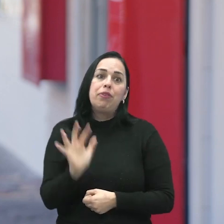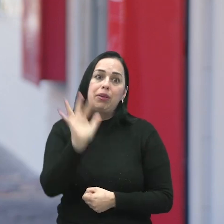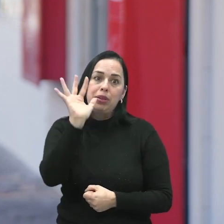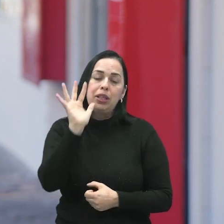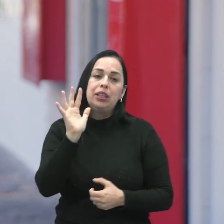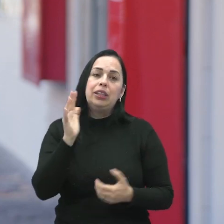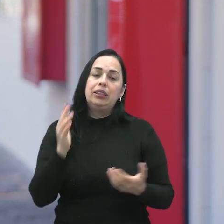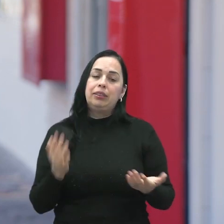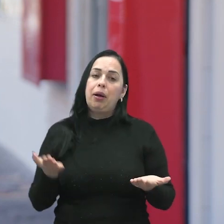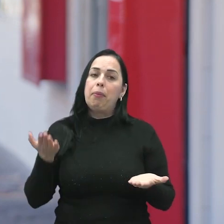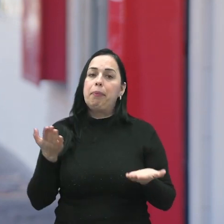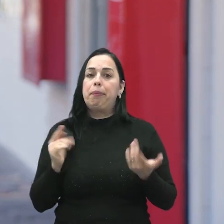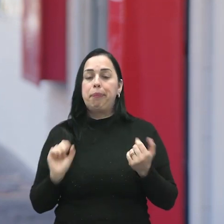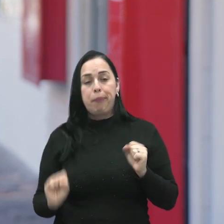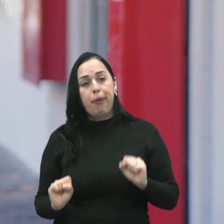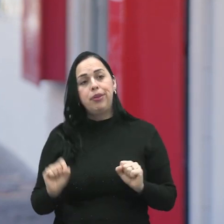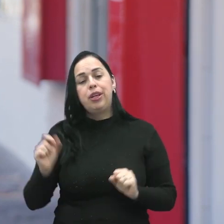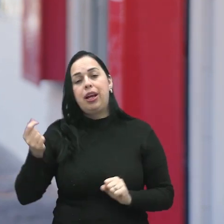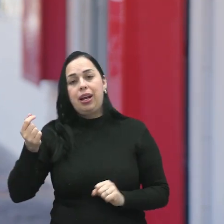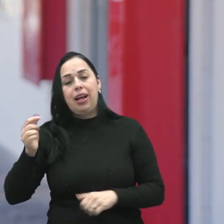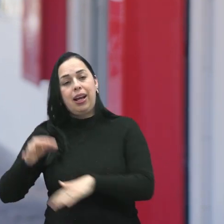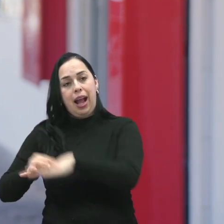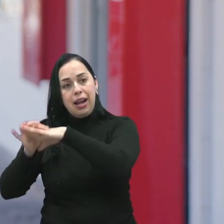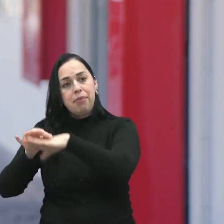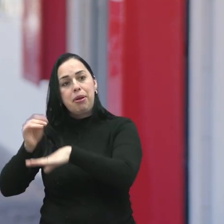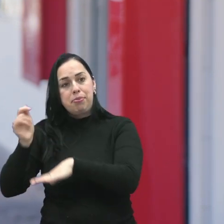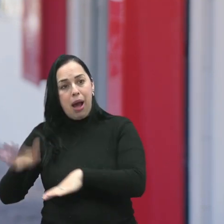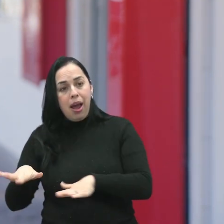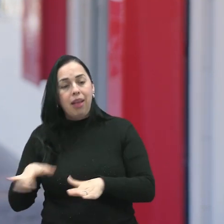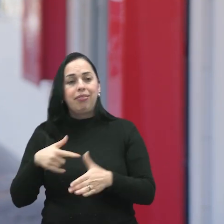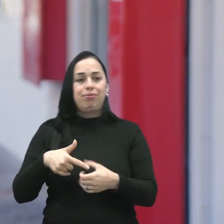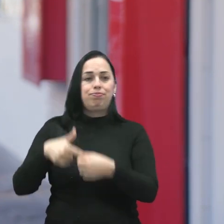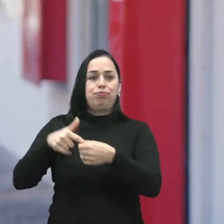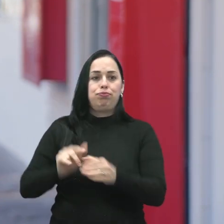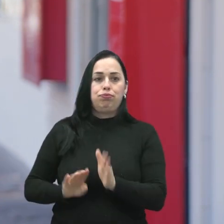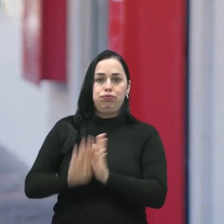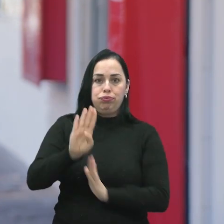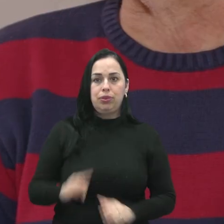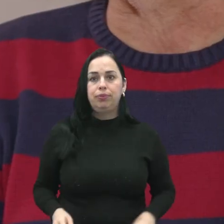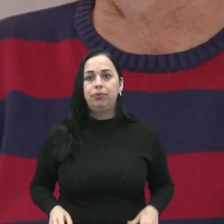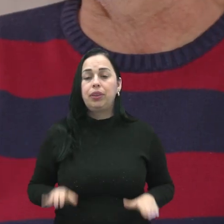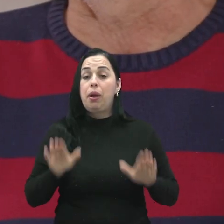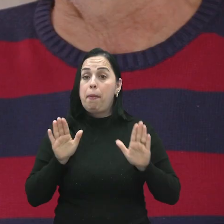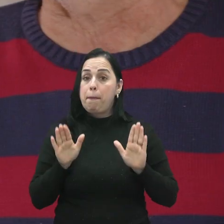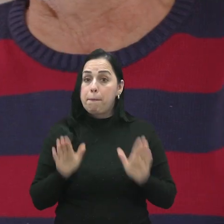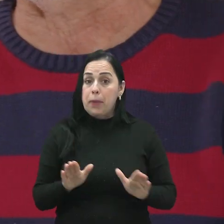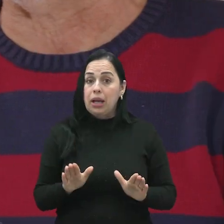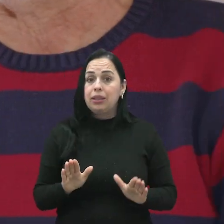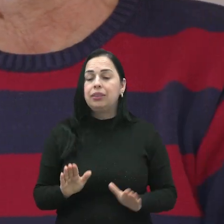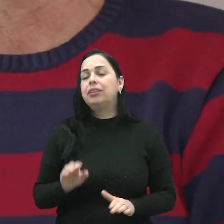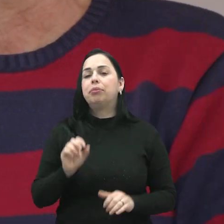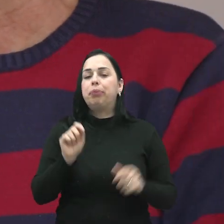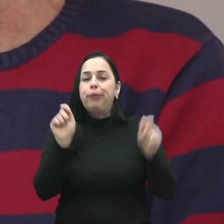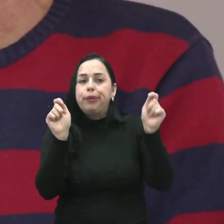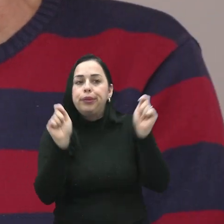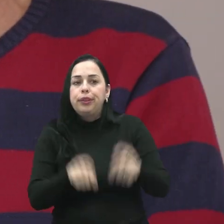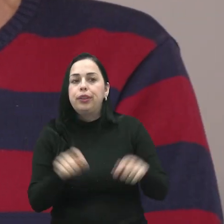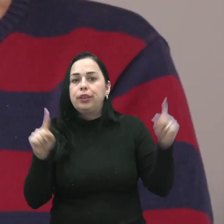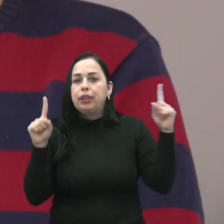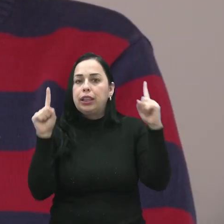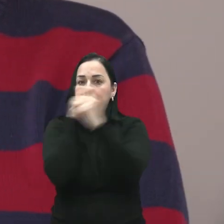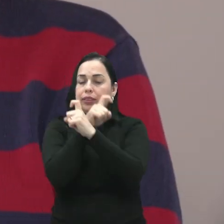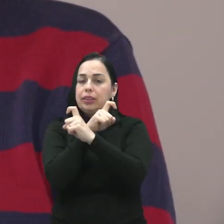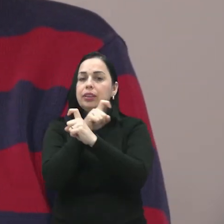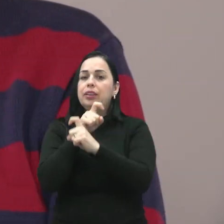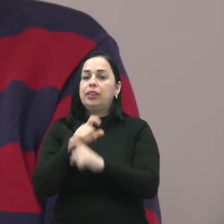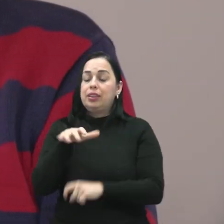então uma coisa pode compensar a outra e acabar tendo aumento aí nos produtos. Mas mesmo diante da possível